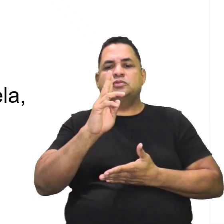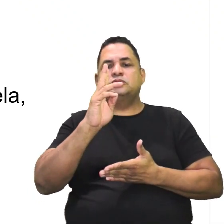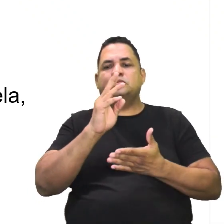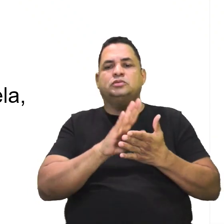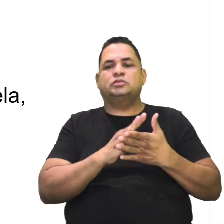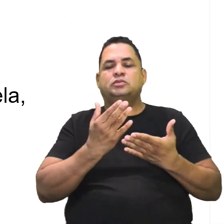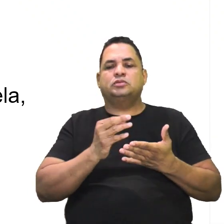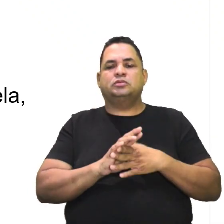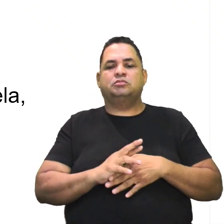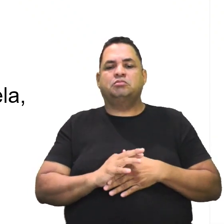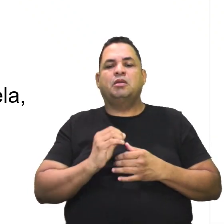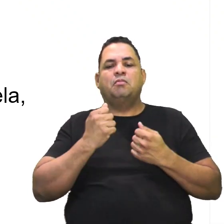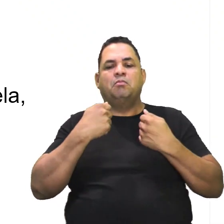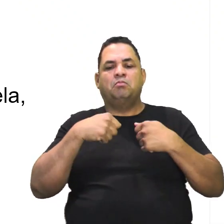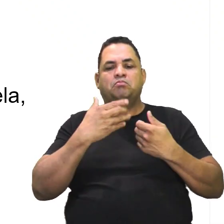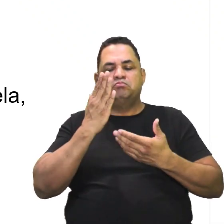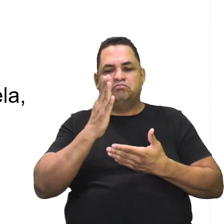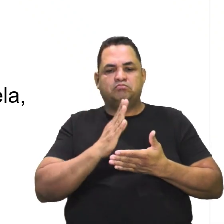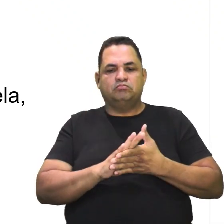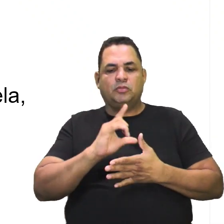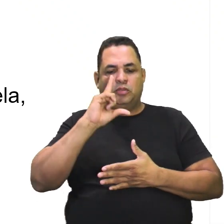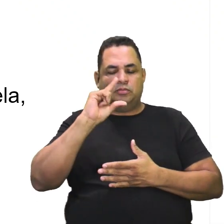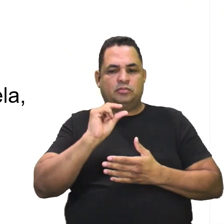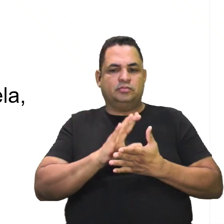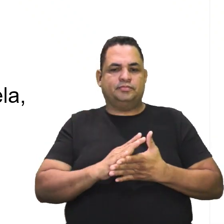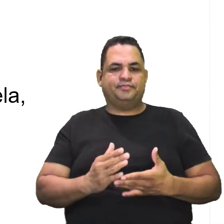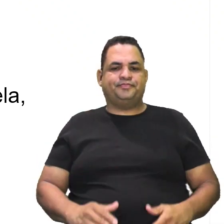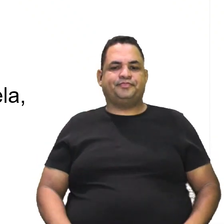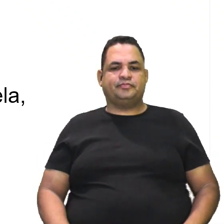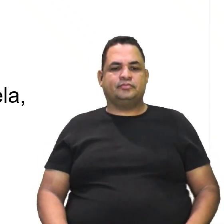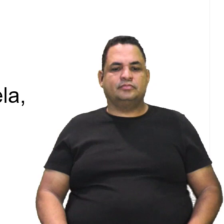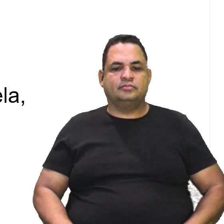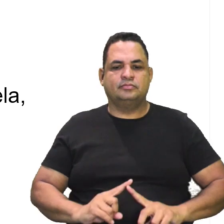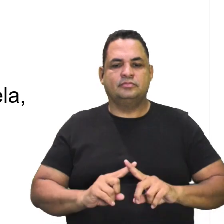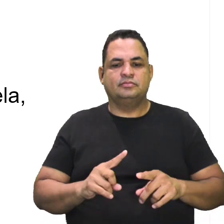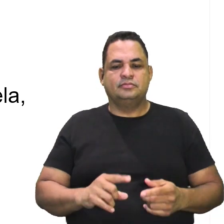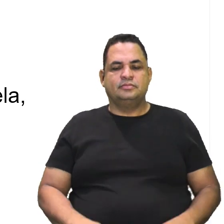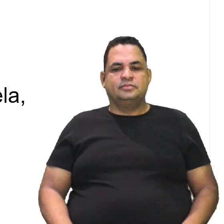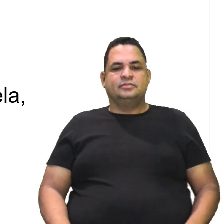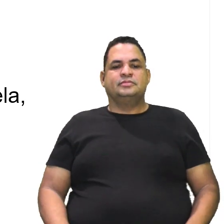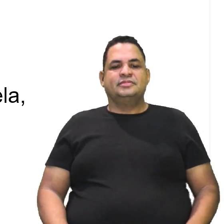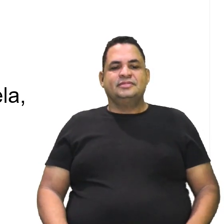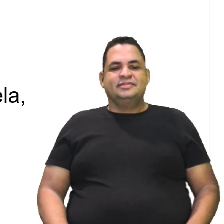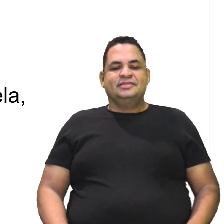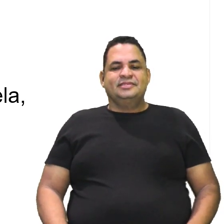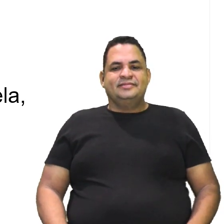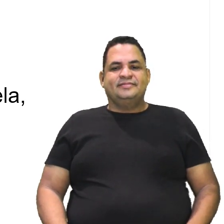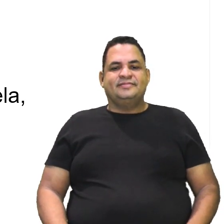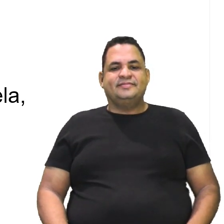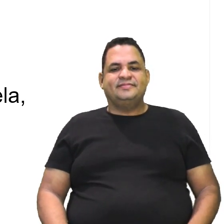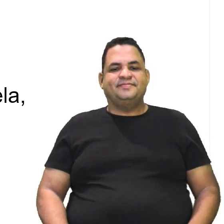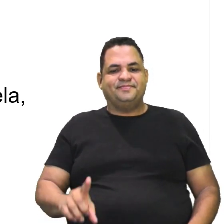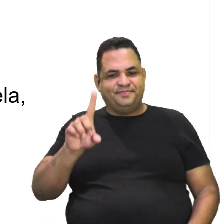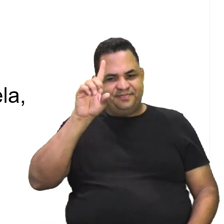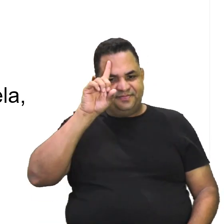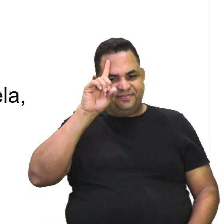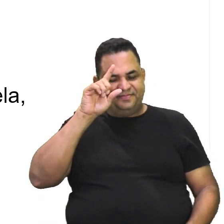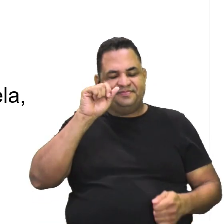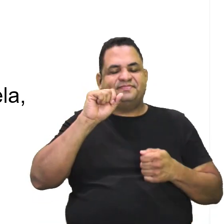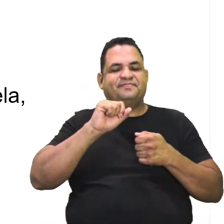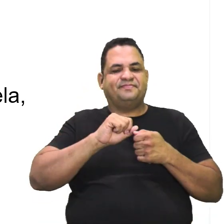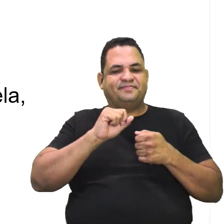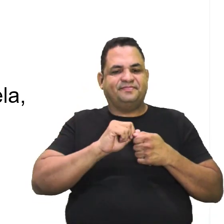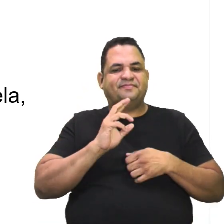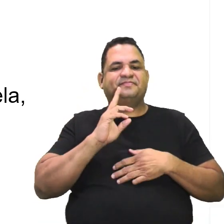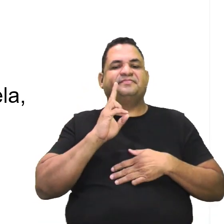dias ela fez quase que a mesma coisa. Foi na recepção, foi na escola, deixou a filha na escola e voltou. Todos os dias a professora Lúcia fez a mesma